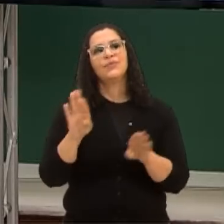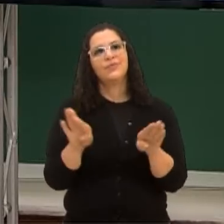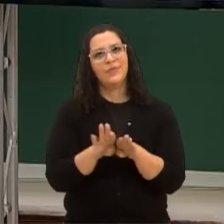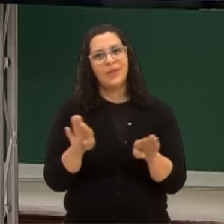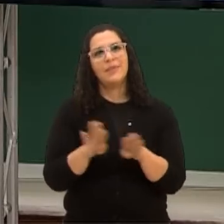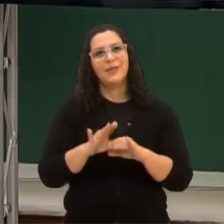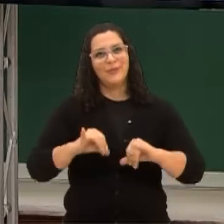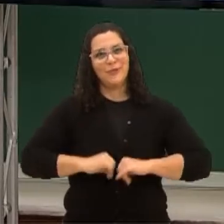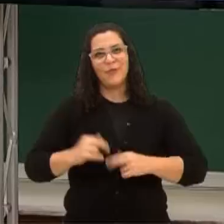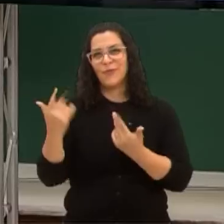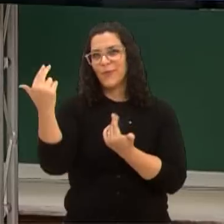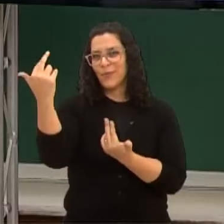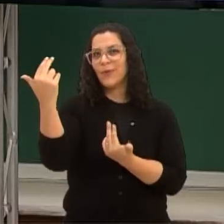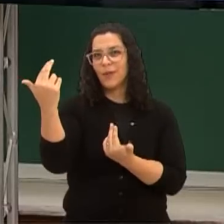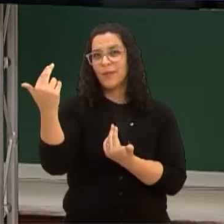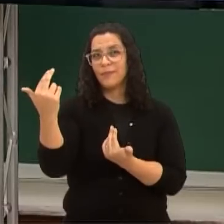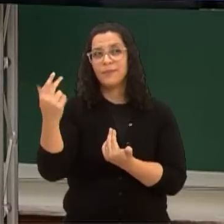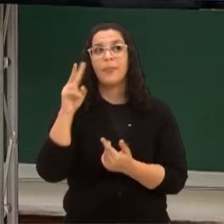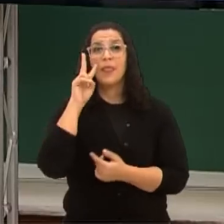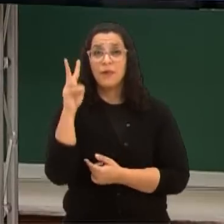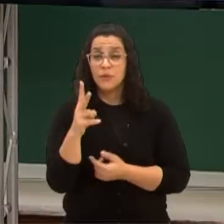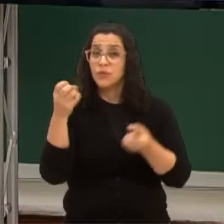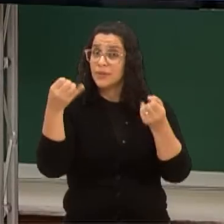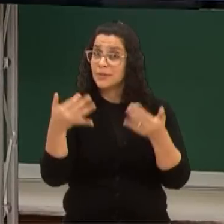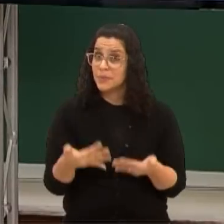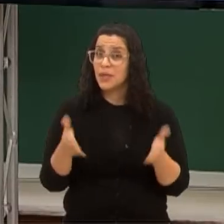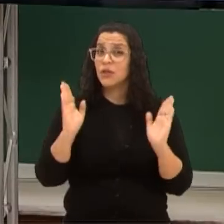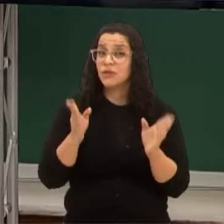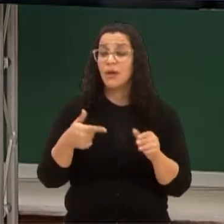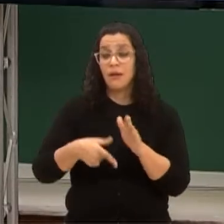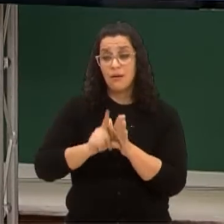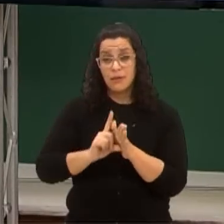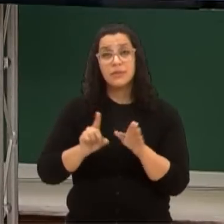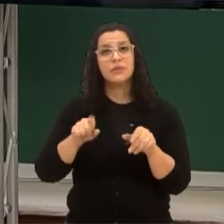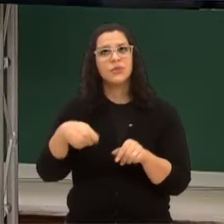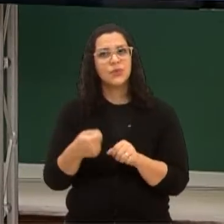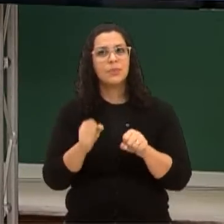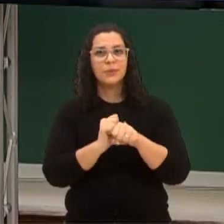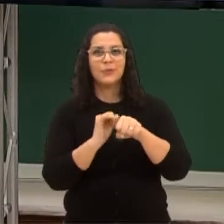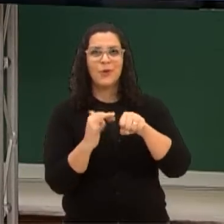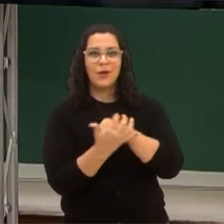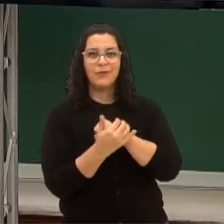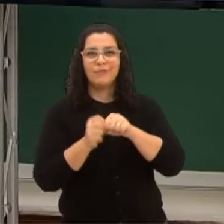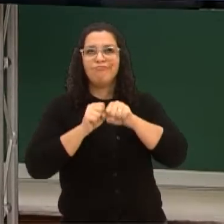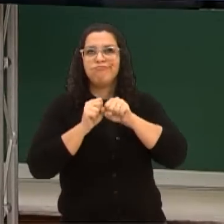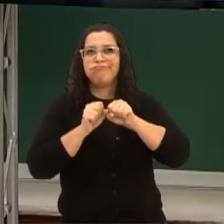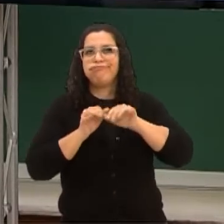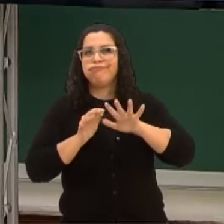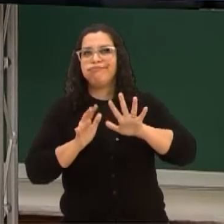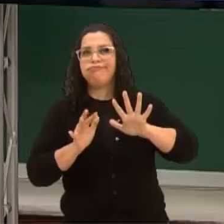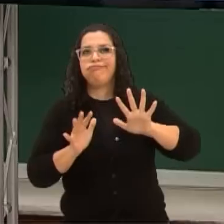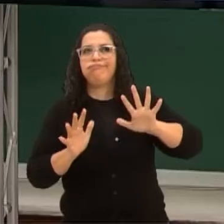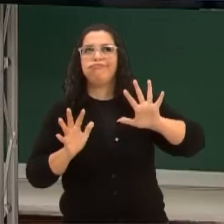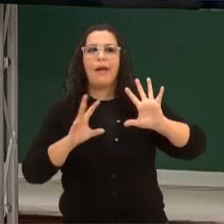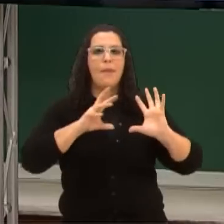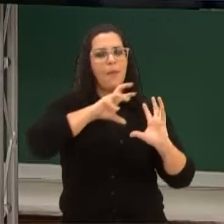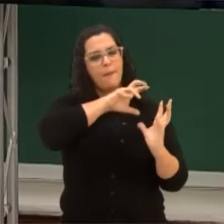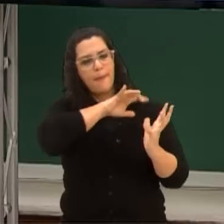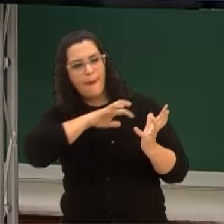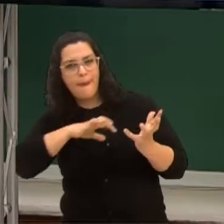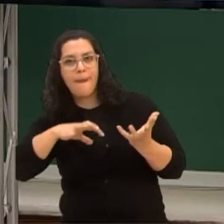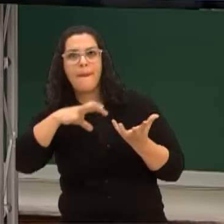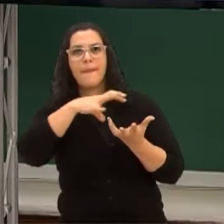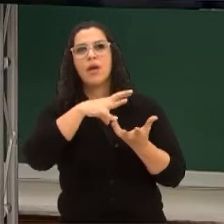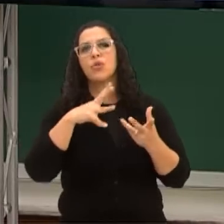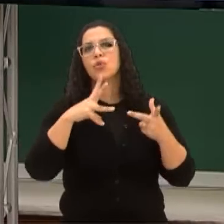afetar a situação aqui. Haja visto, como já mencionei anteriormente, a questão do vírus que alcançou o